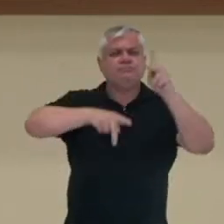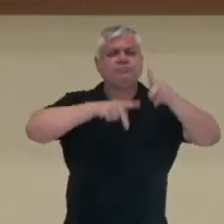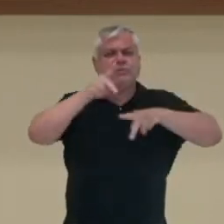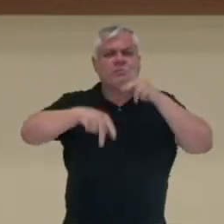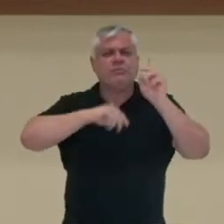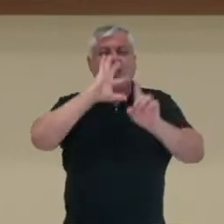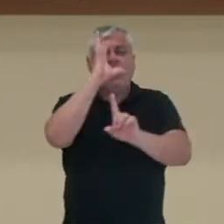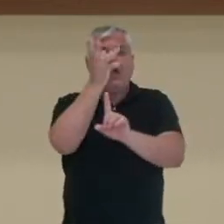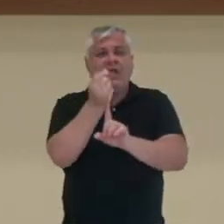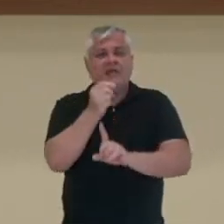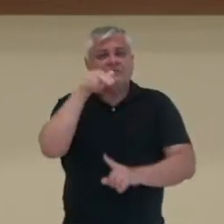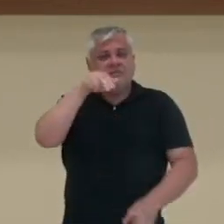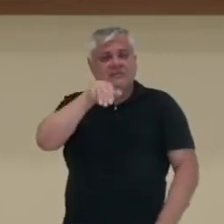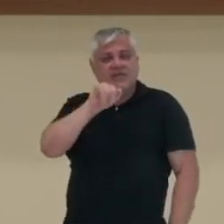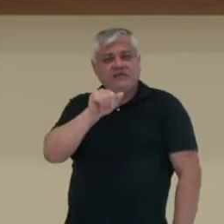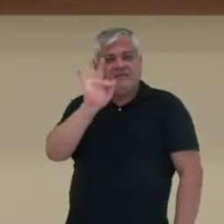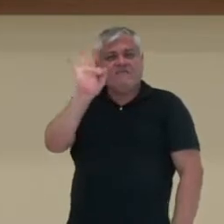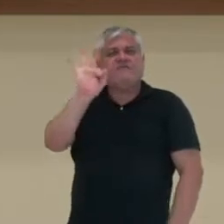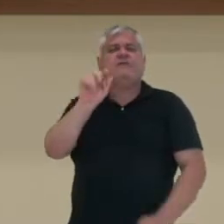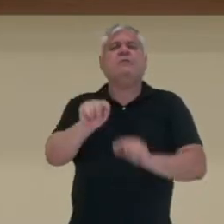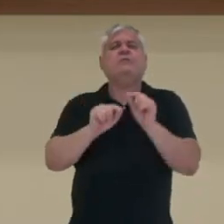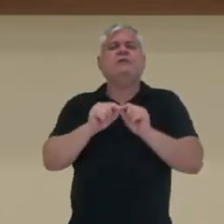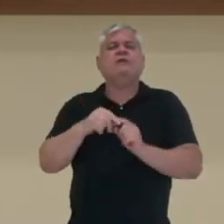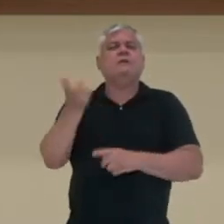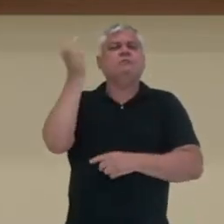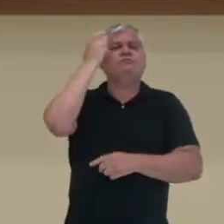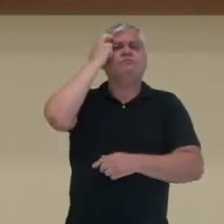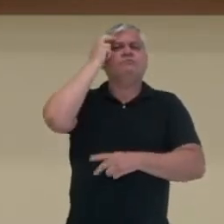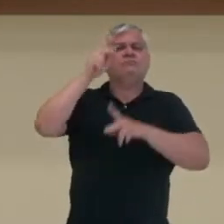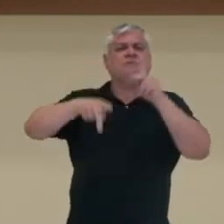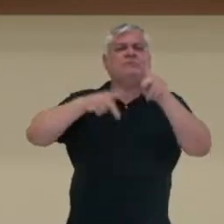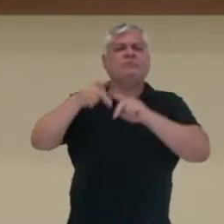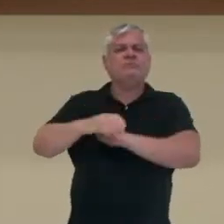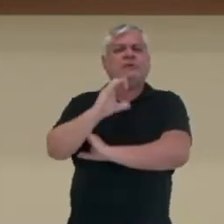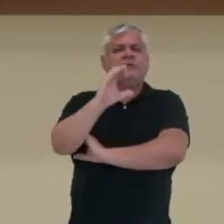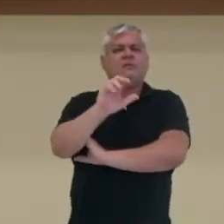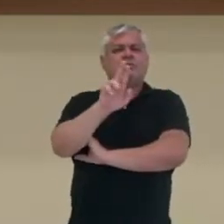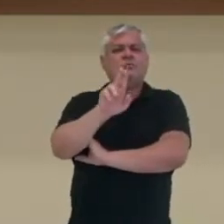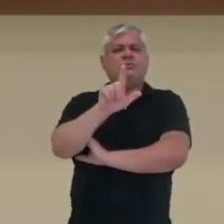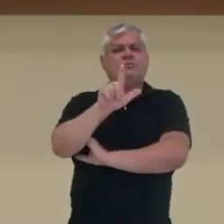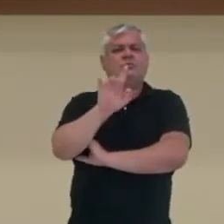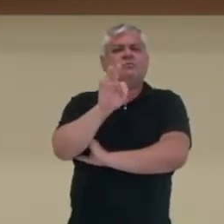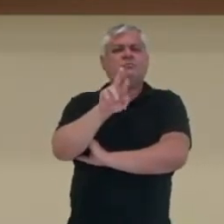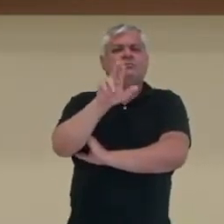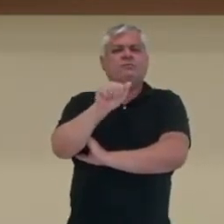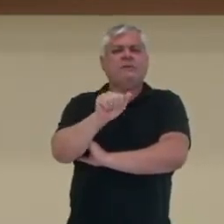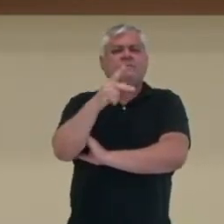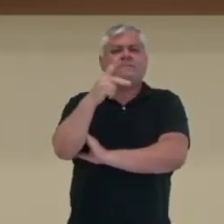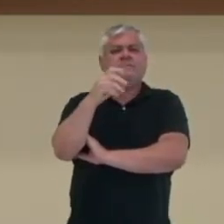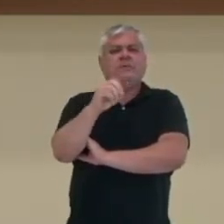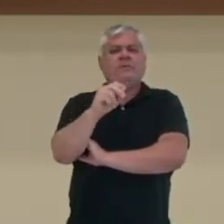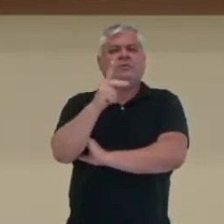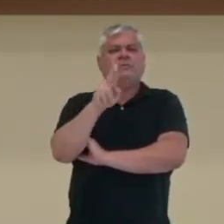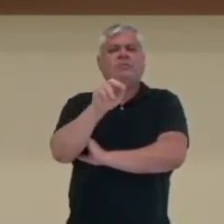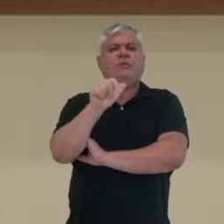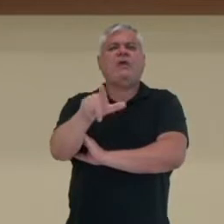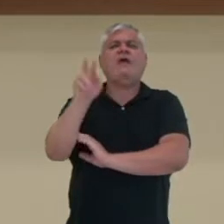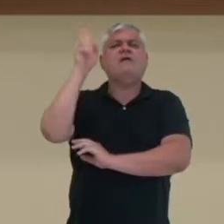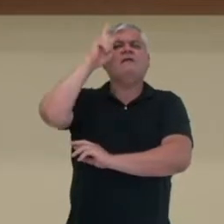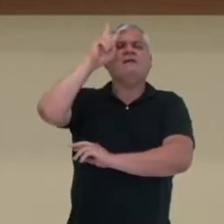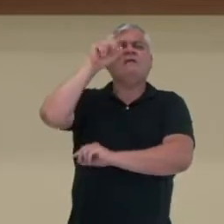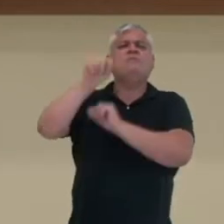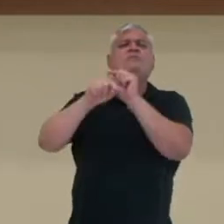arte naif. Cultura popular. Quando você ouve falar neste termo, de que você lembra? O que